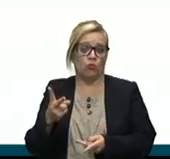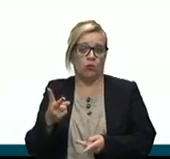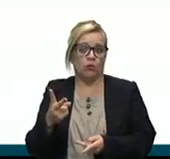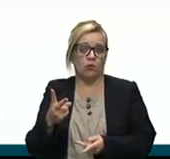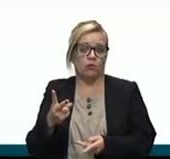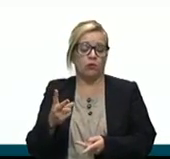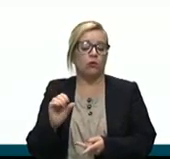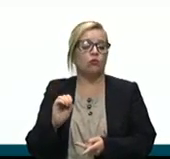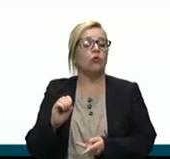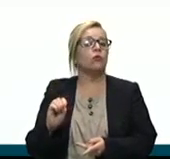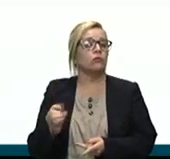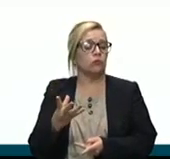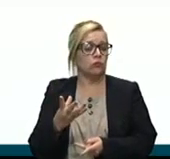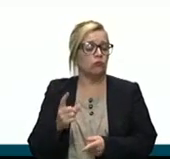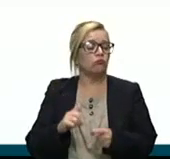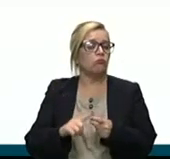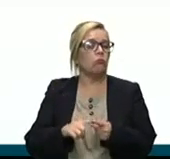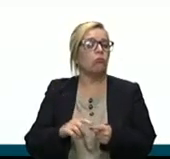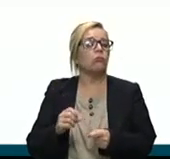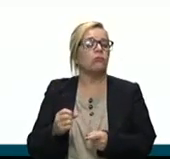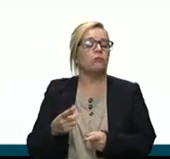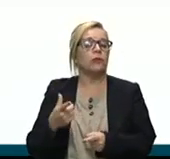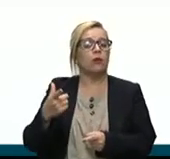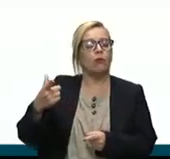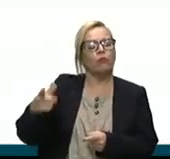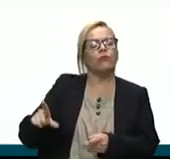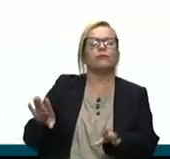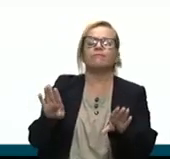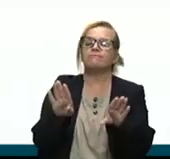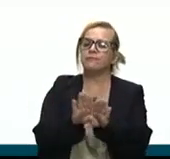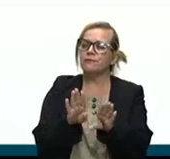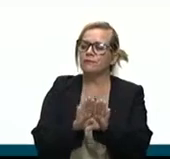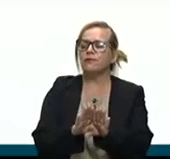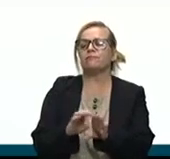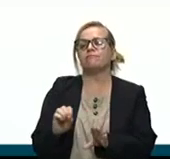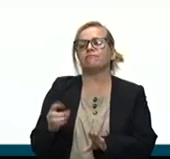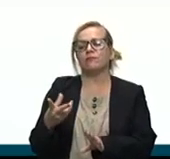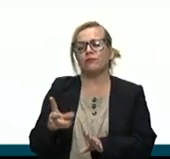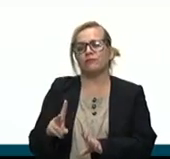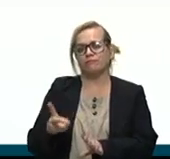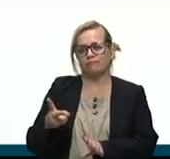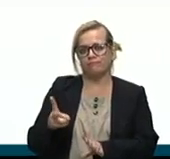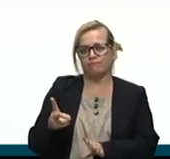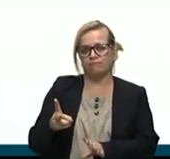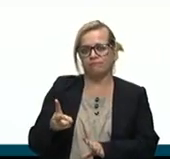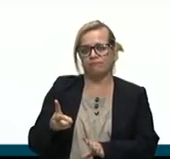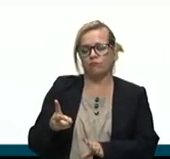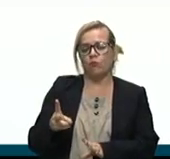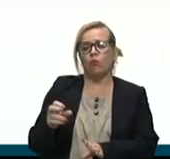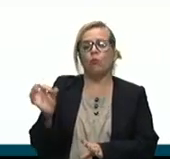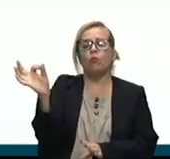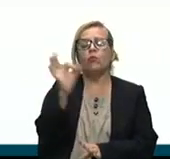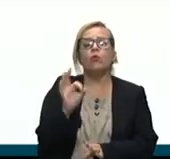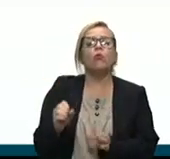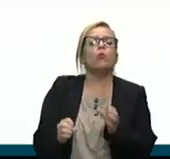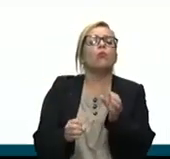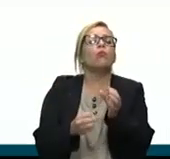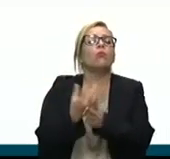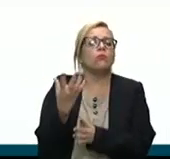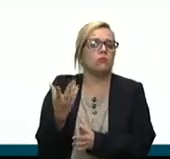só variou porque a outra, de algum modo, também variou. Então, em termos percentuais, quanto que